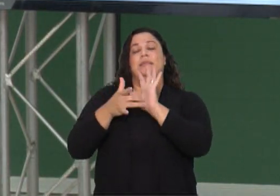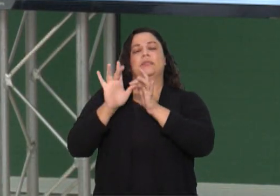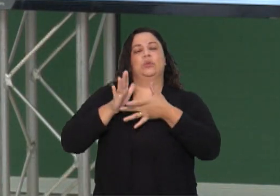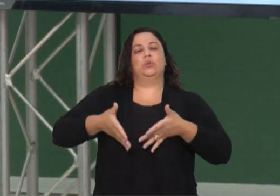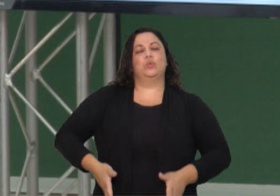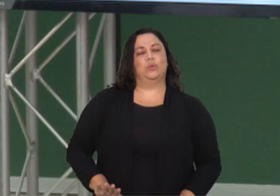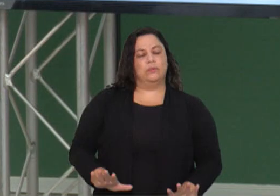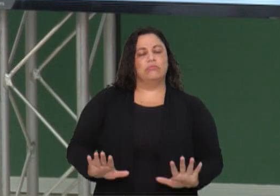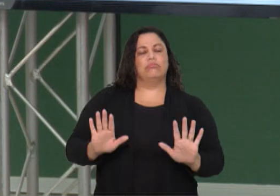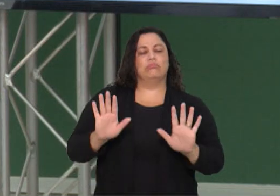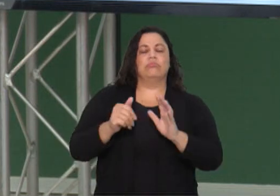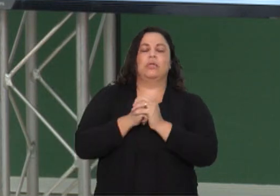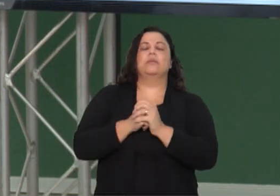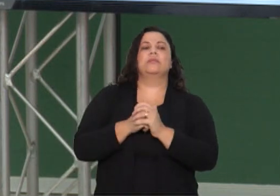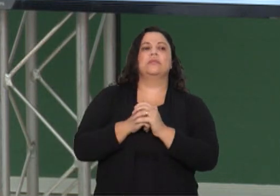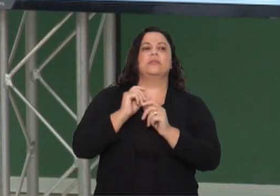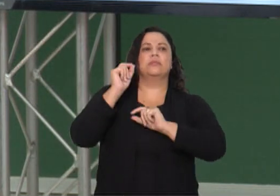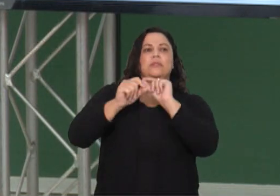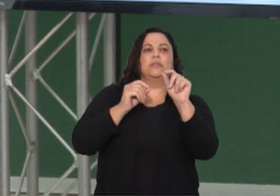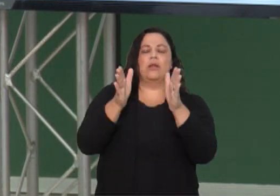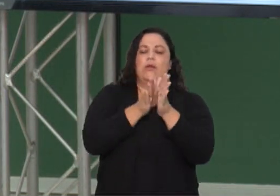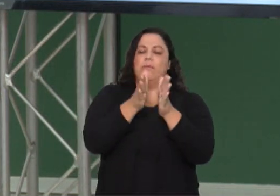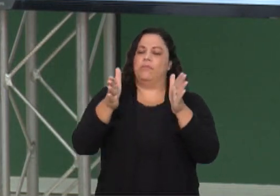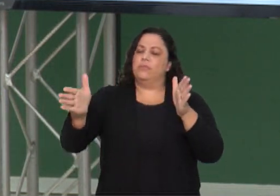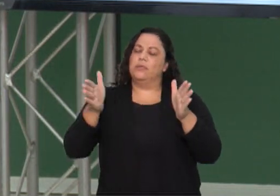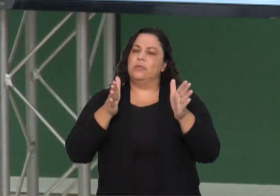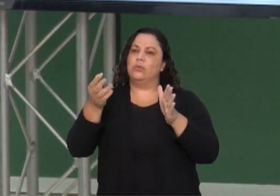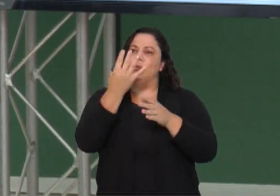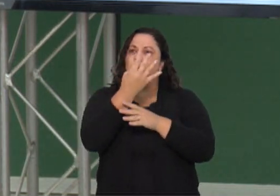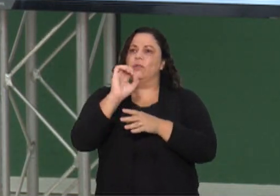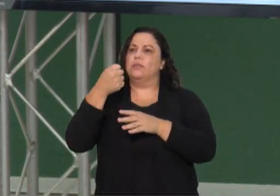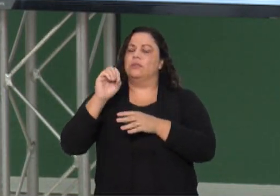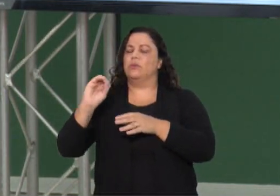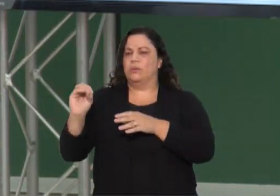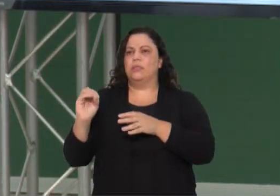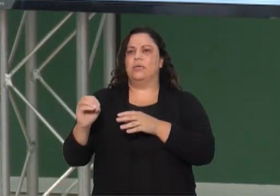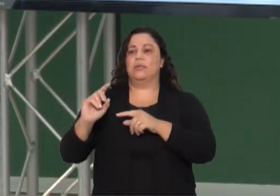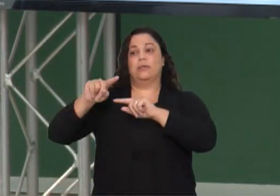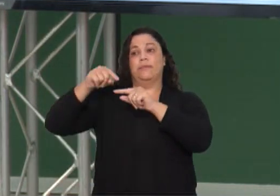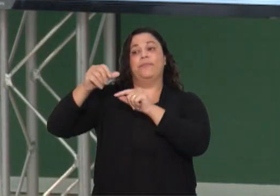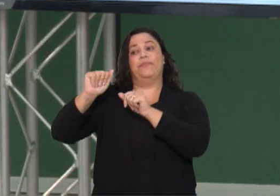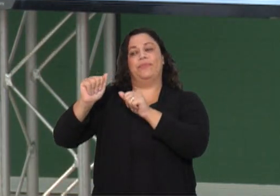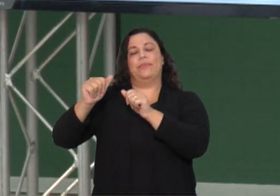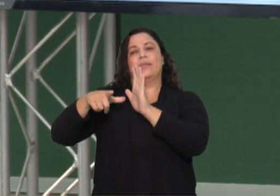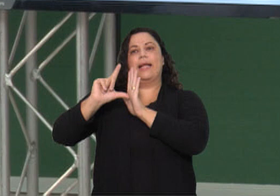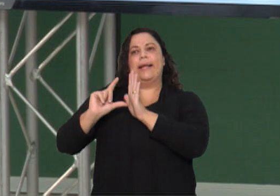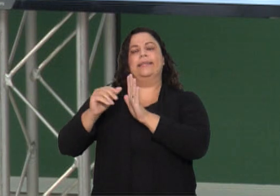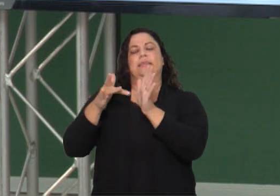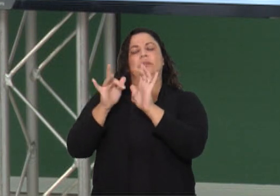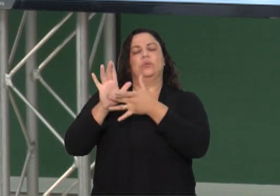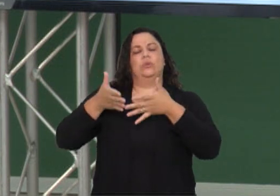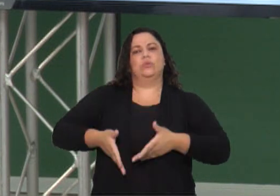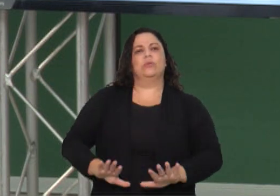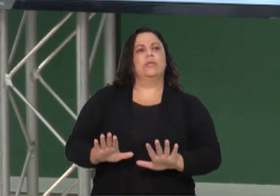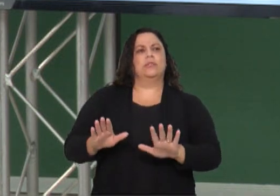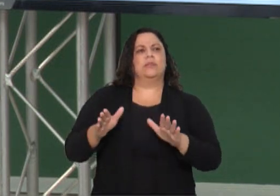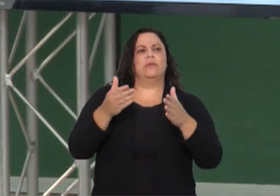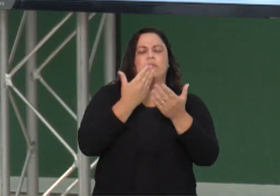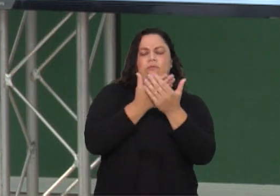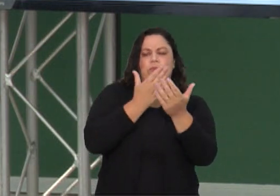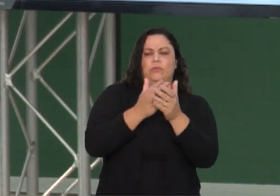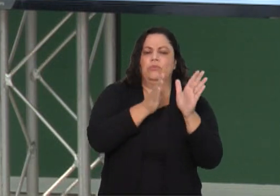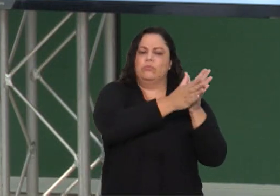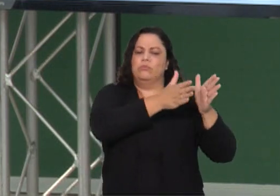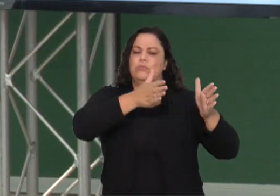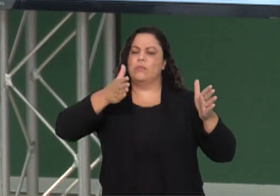480. Nesse período também clássico, de 480 até 338. Então nós vamos estudar nesse período. Melhor, vamos